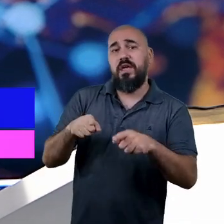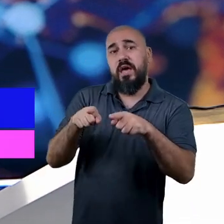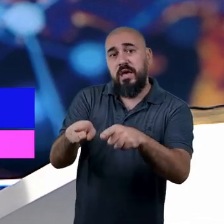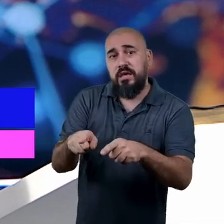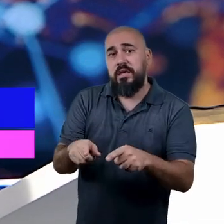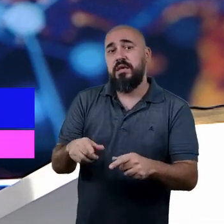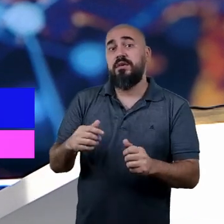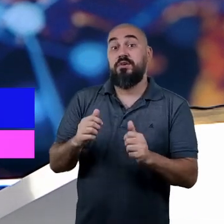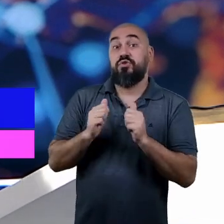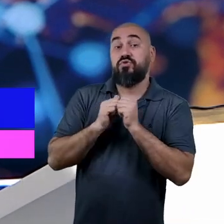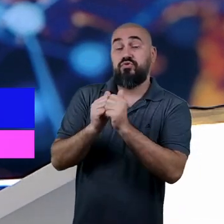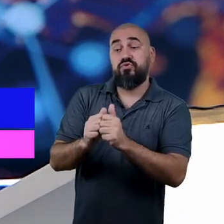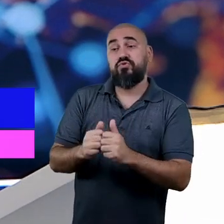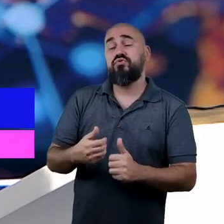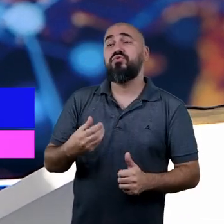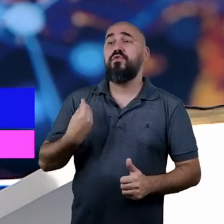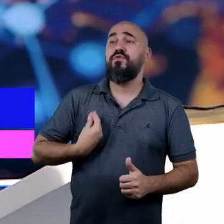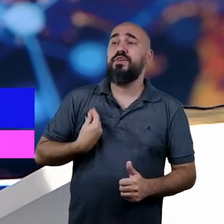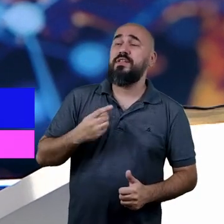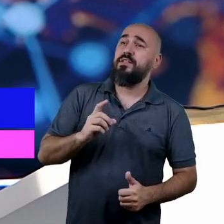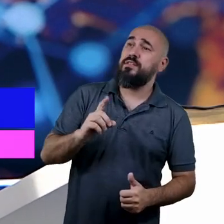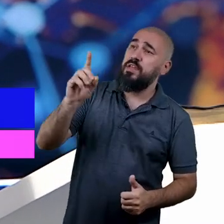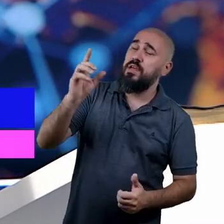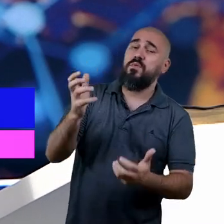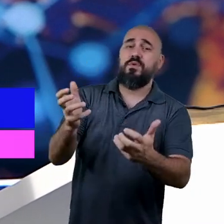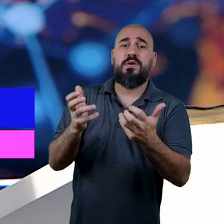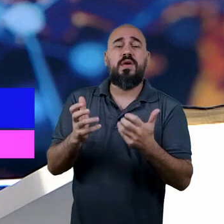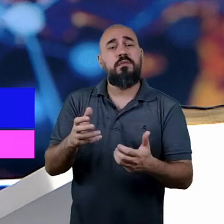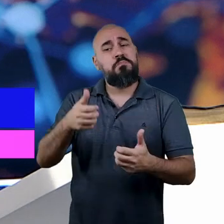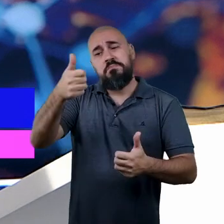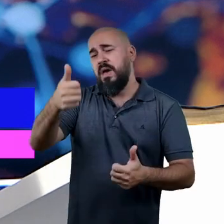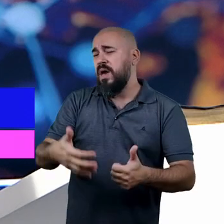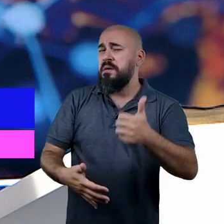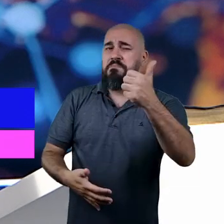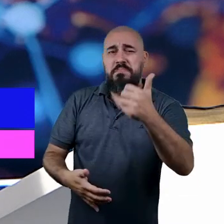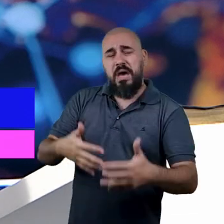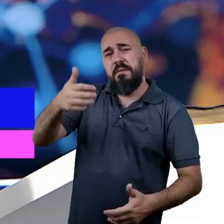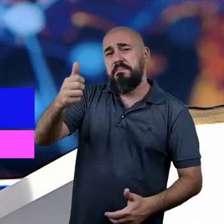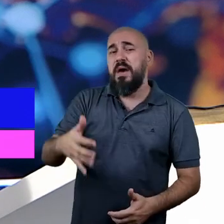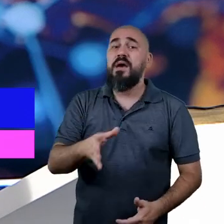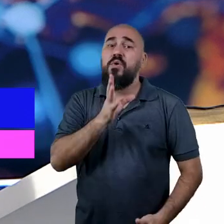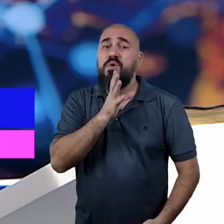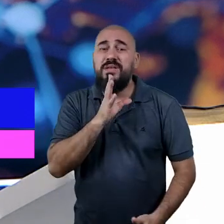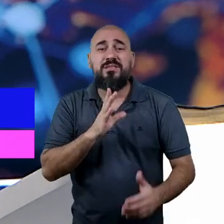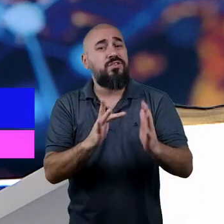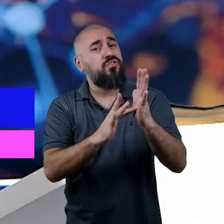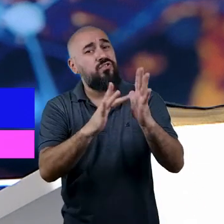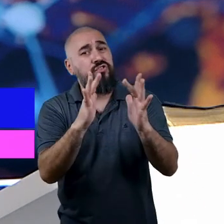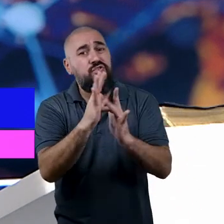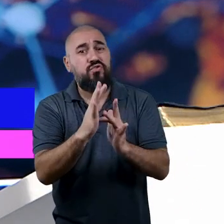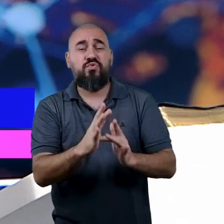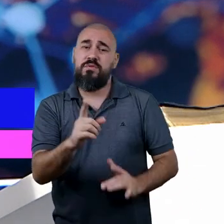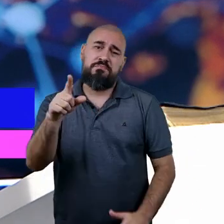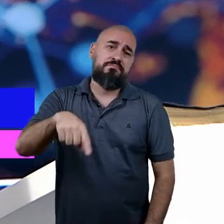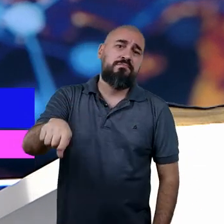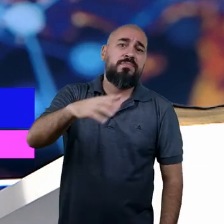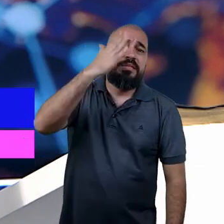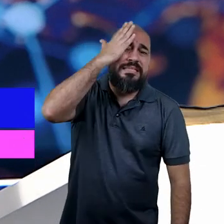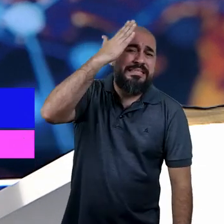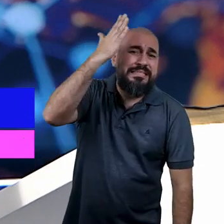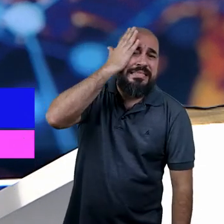vida. Eu quero conhecer mais desse Jesus, porque ele estabeleceu um pacto, estabeleceu uma